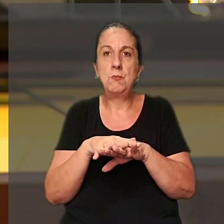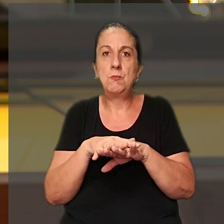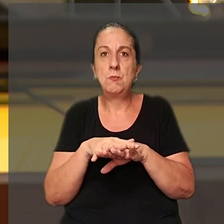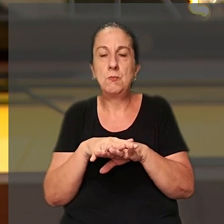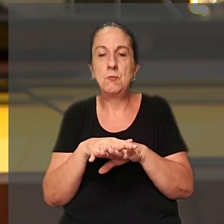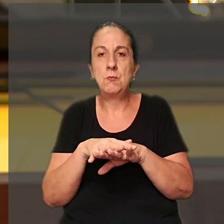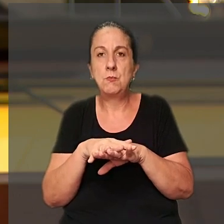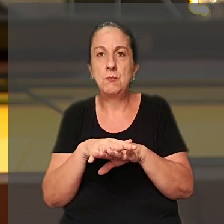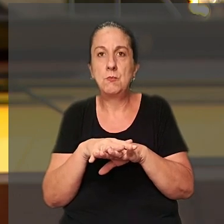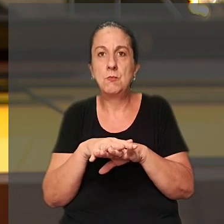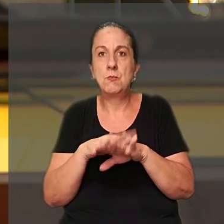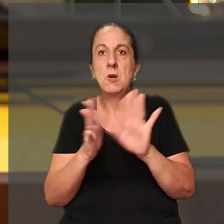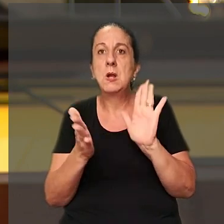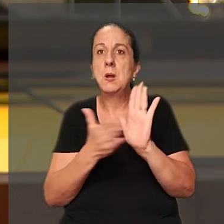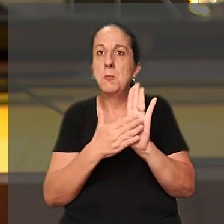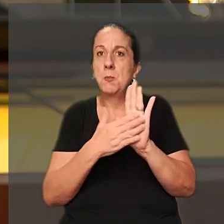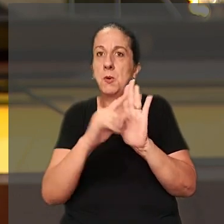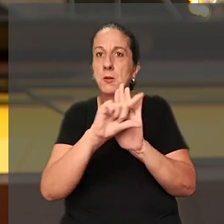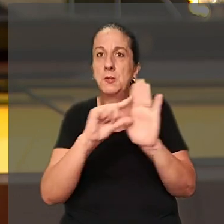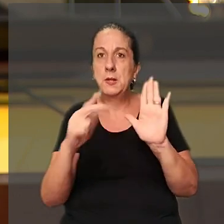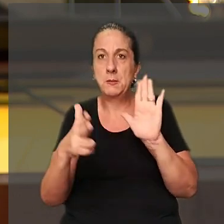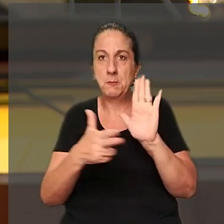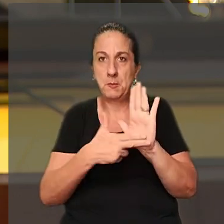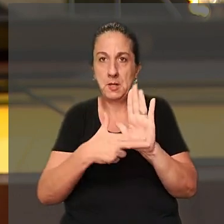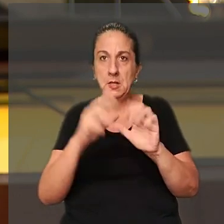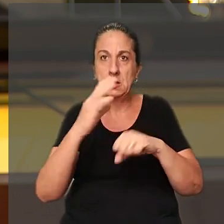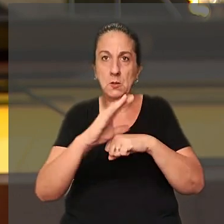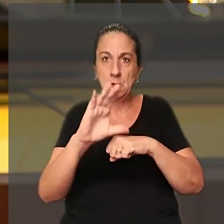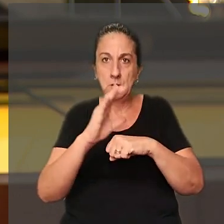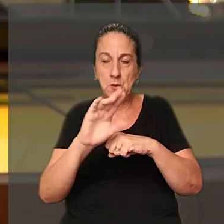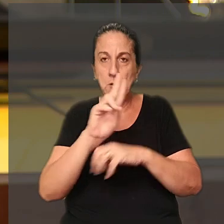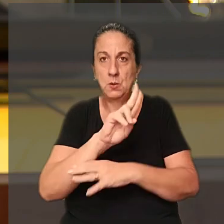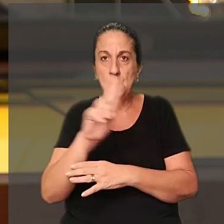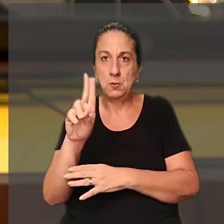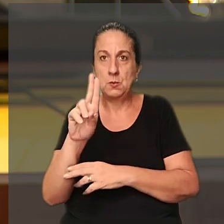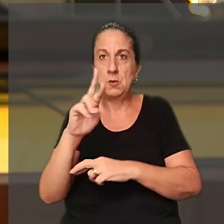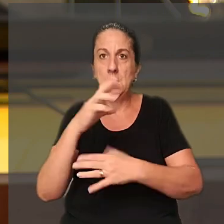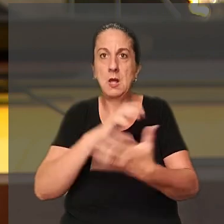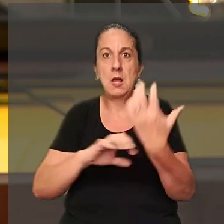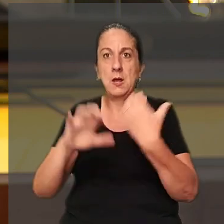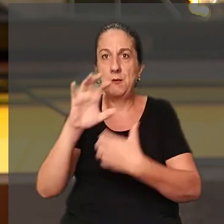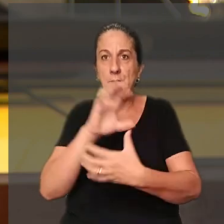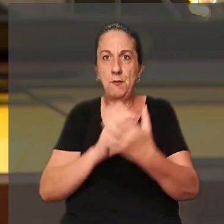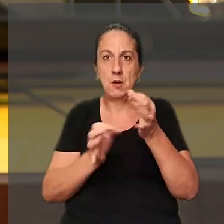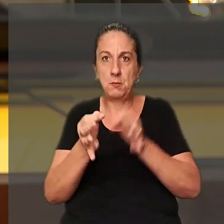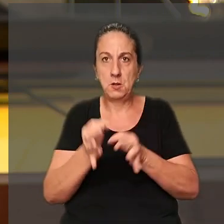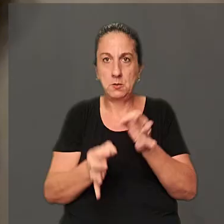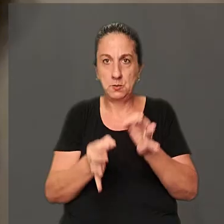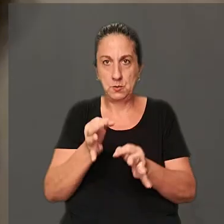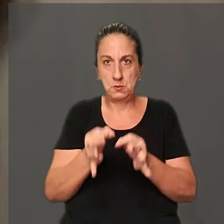numa proposta de emenda constitucional que era denominada de reforma do judiciário.